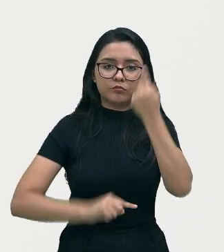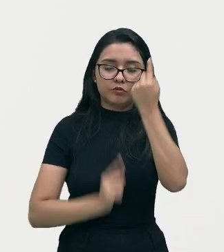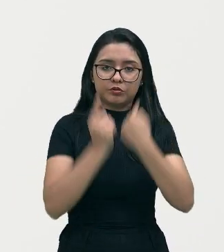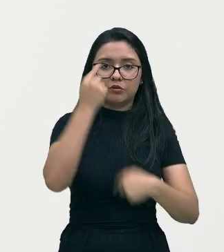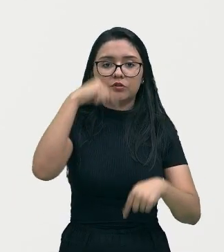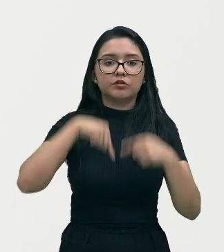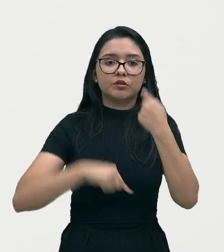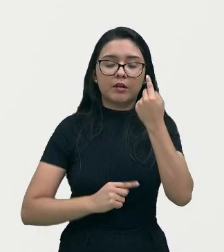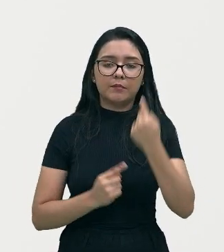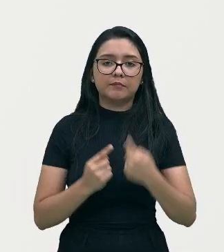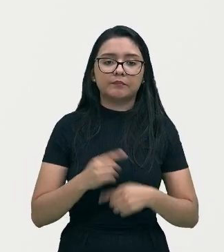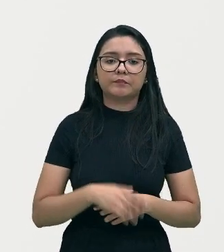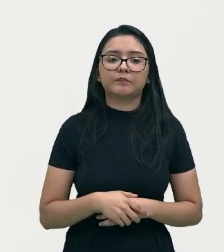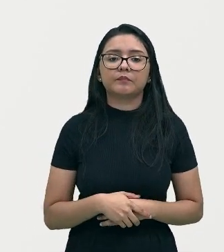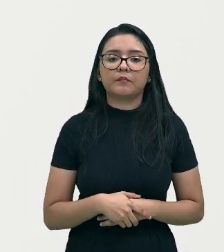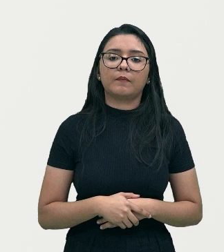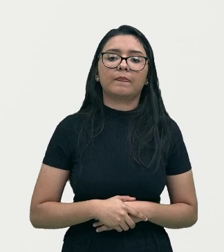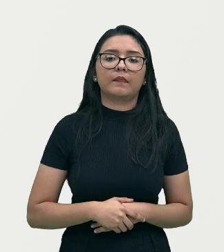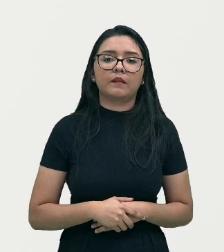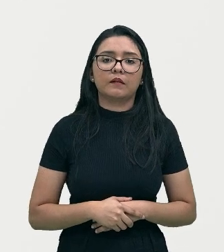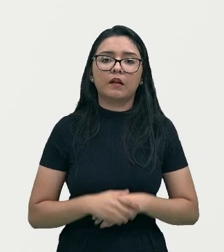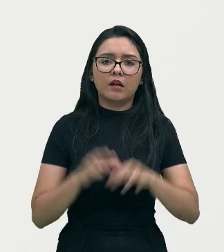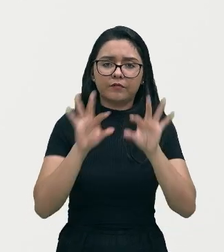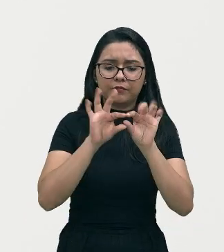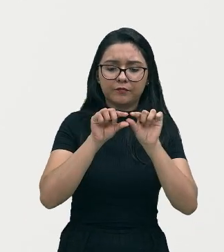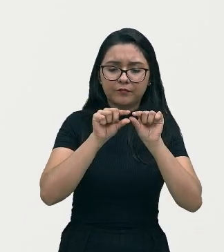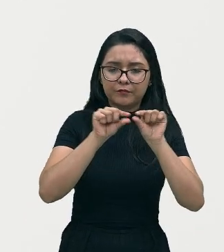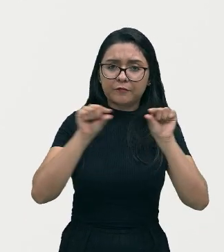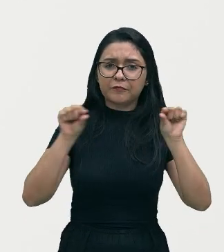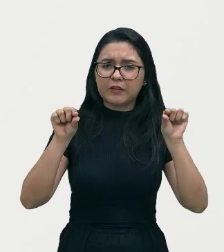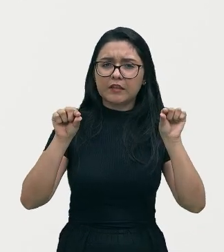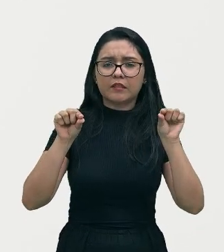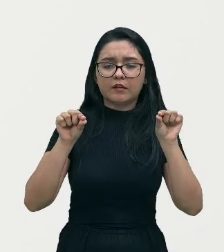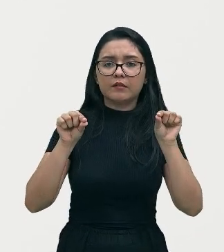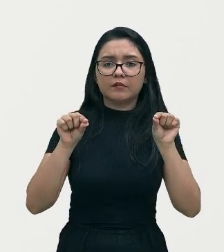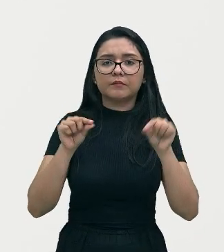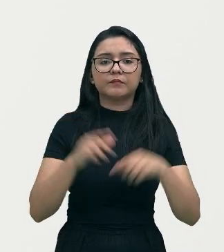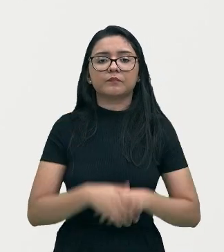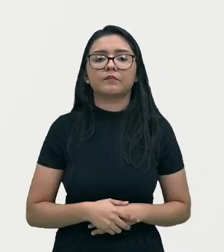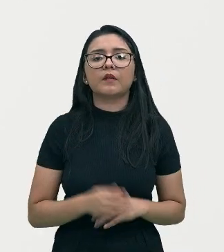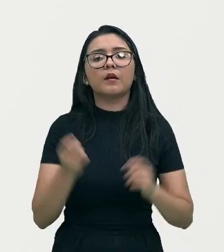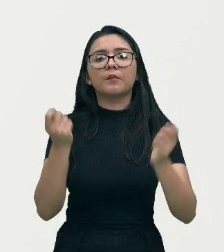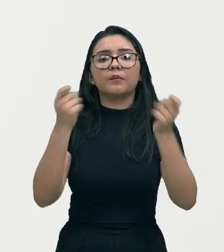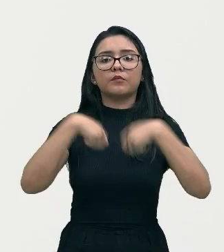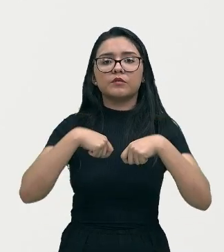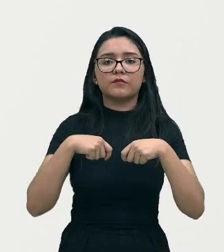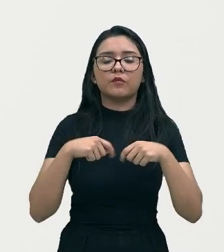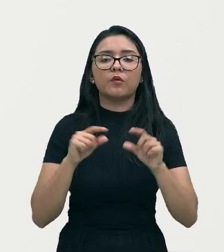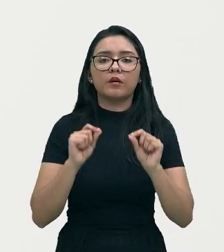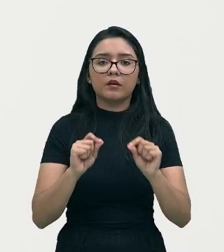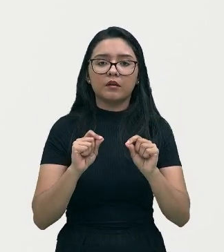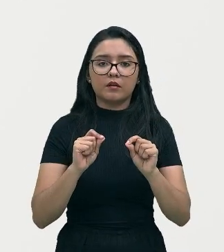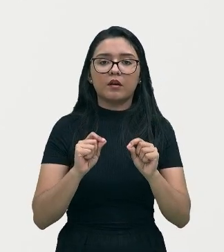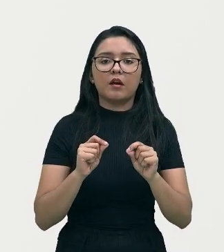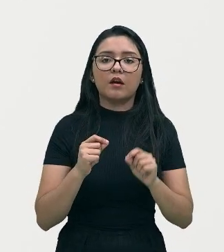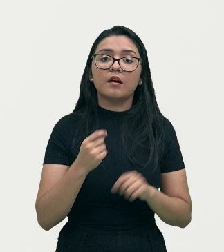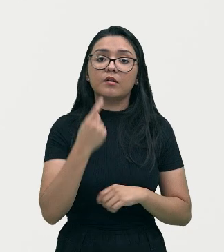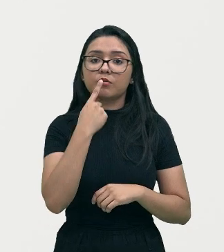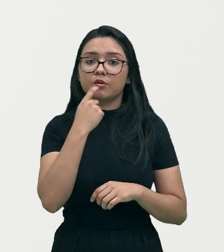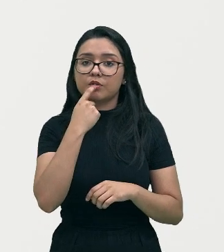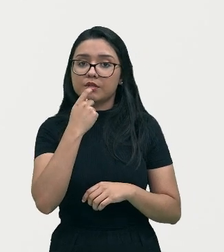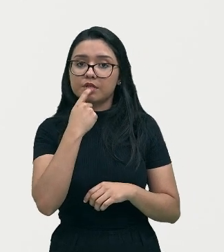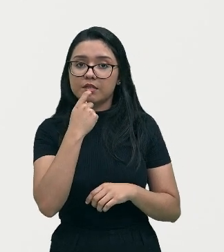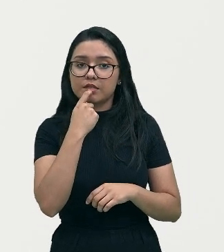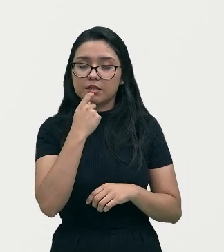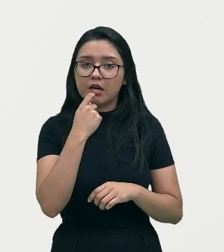suas paredes apresentam apenas uma camada de células que permitem a troca de substâncias entre o sangue e